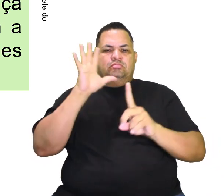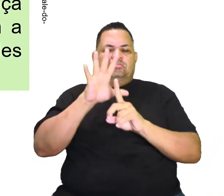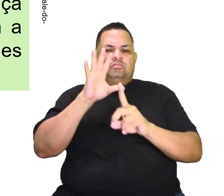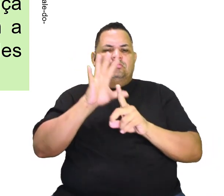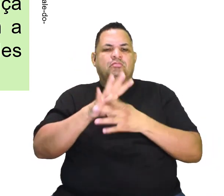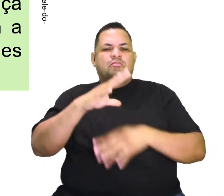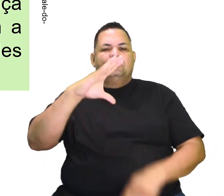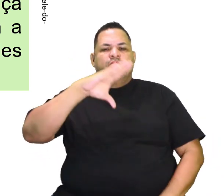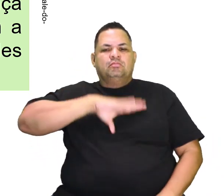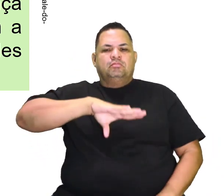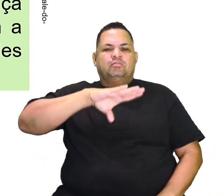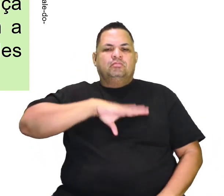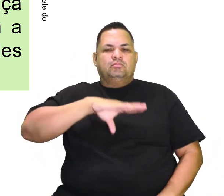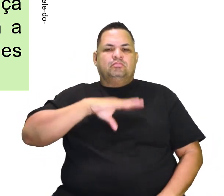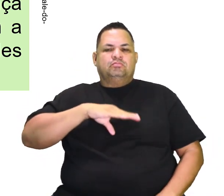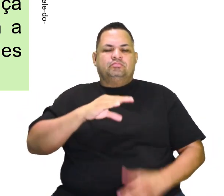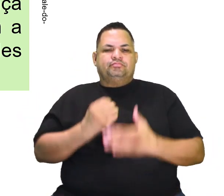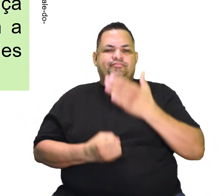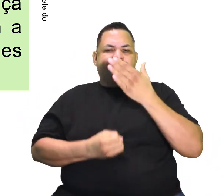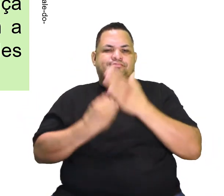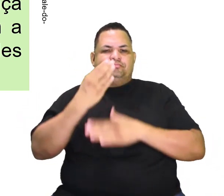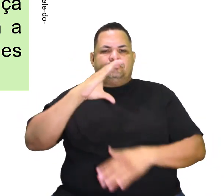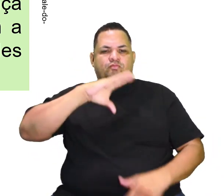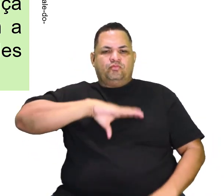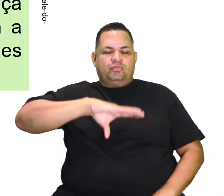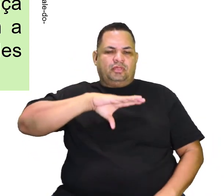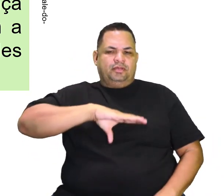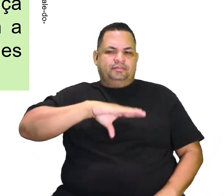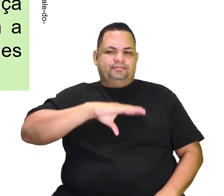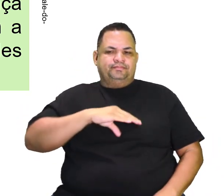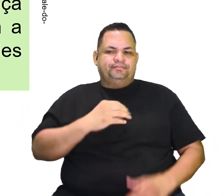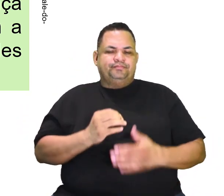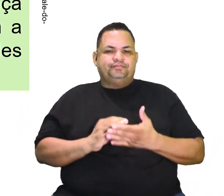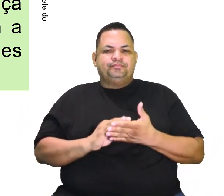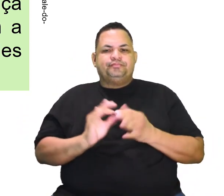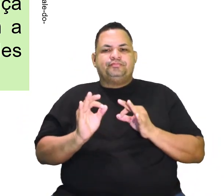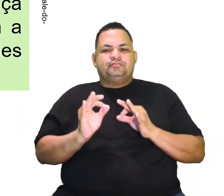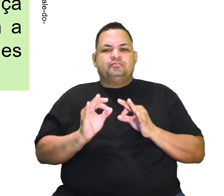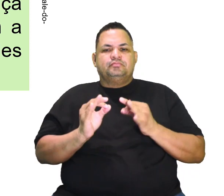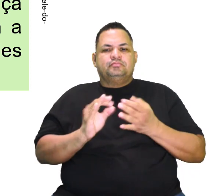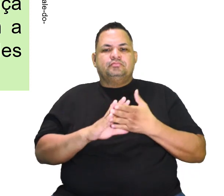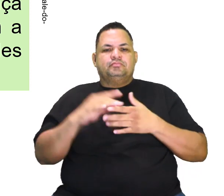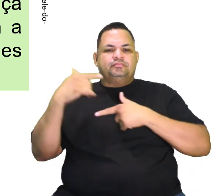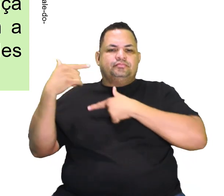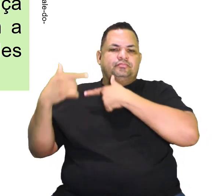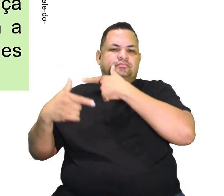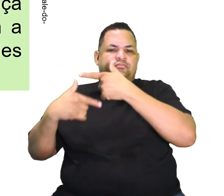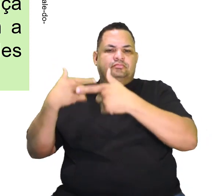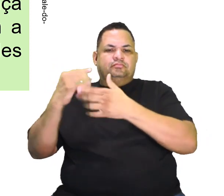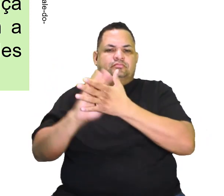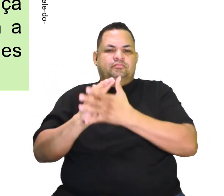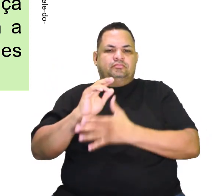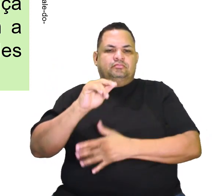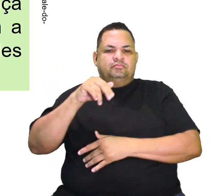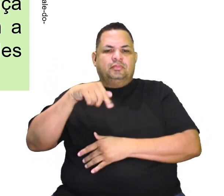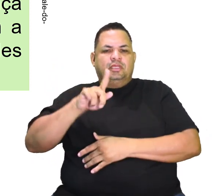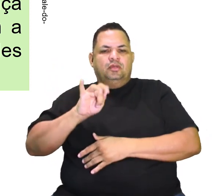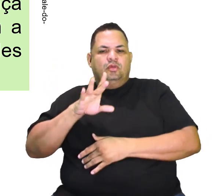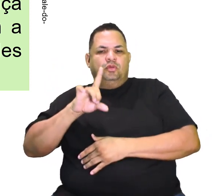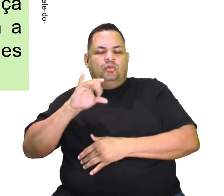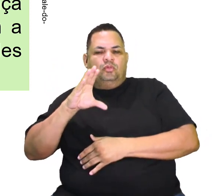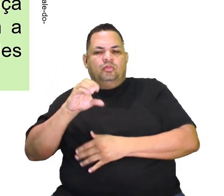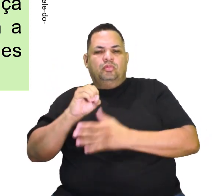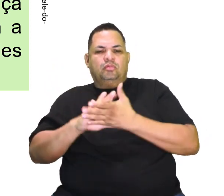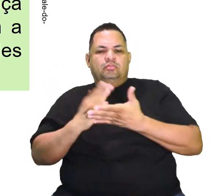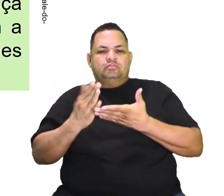influência portuguesa, então a origem dela é portuguesa, e também herança dos quilombos, né?